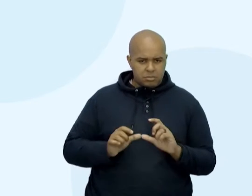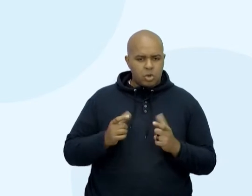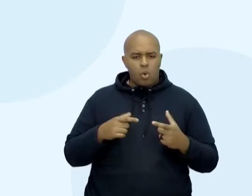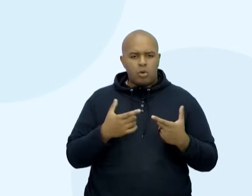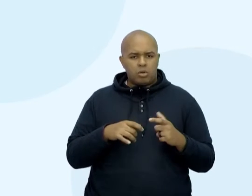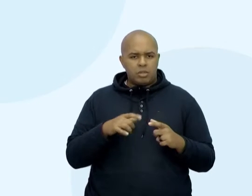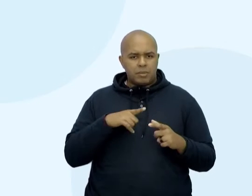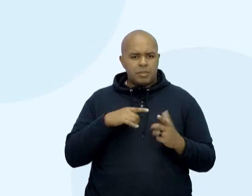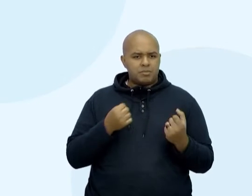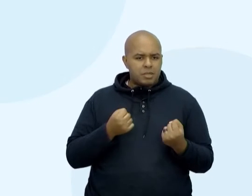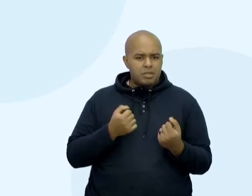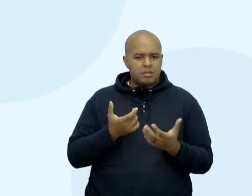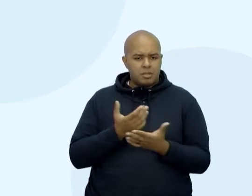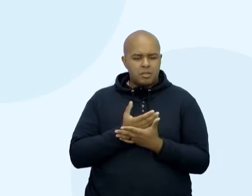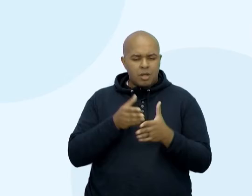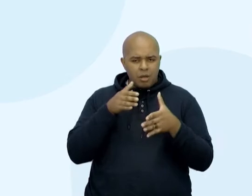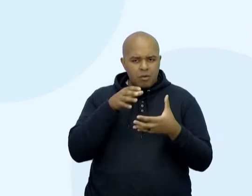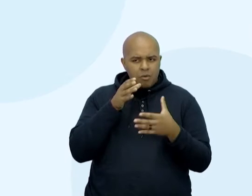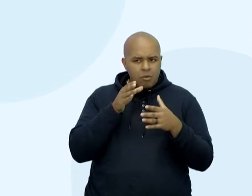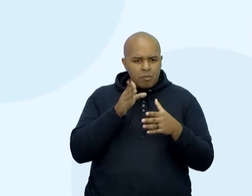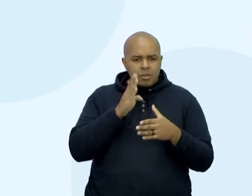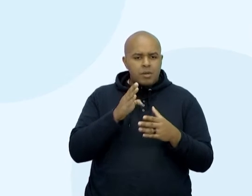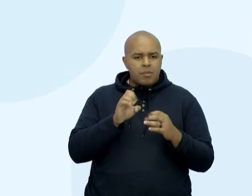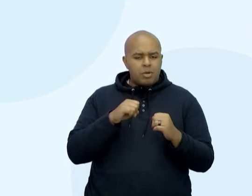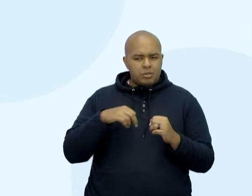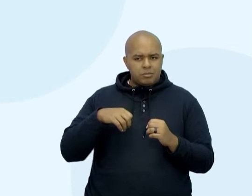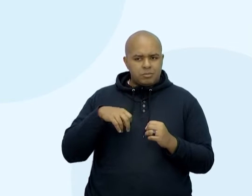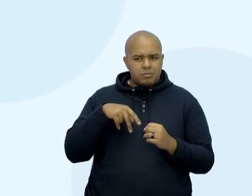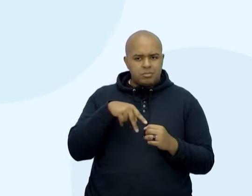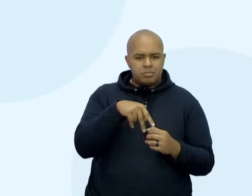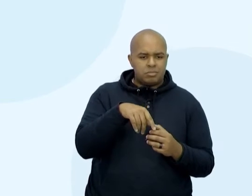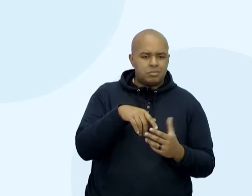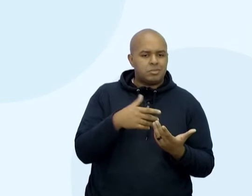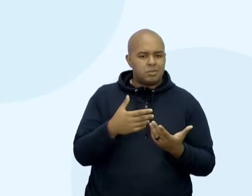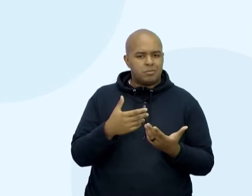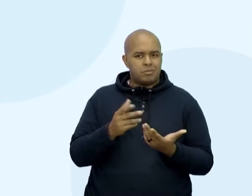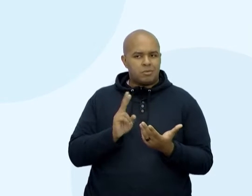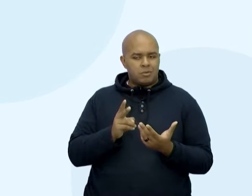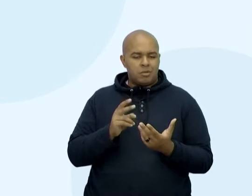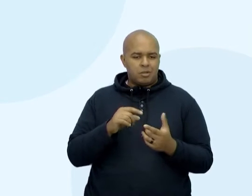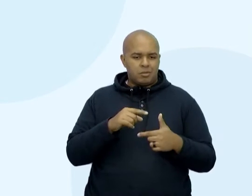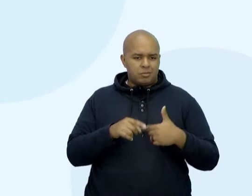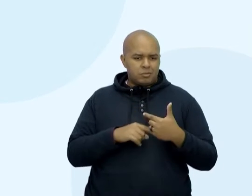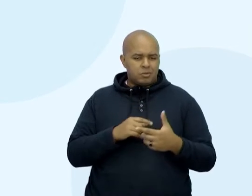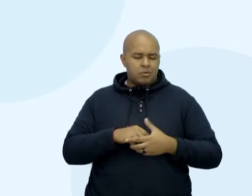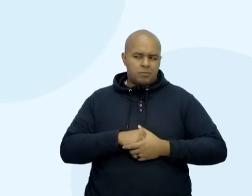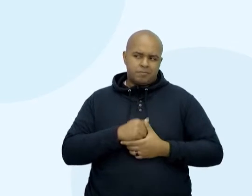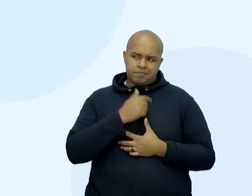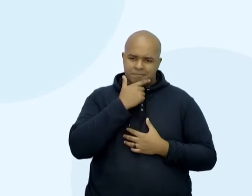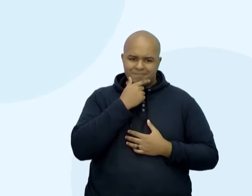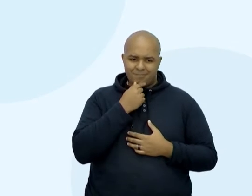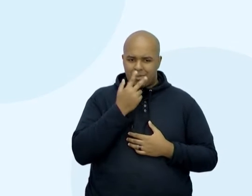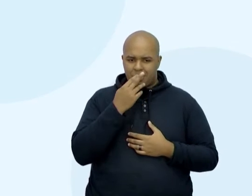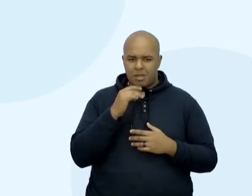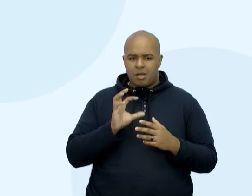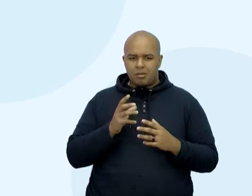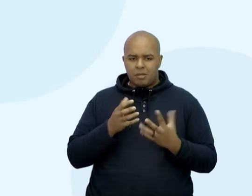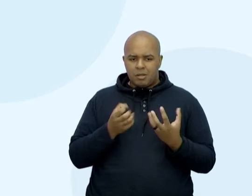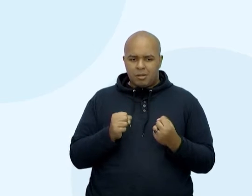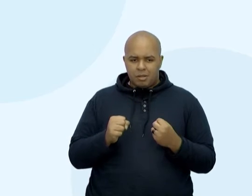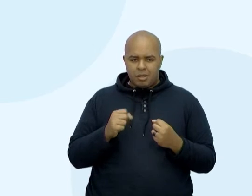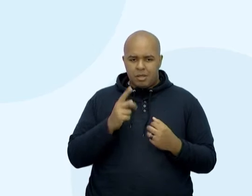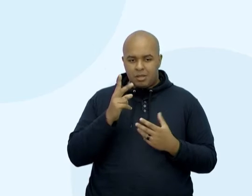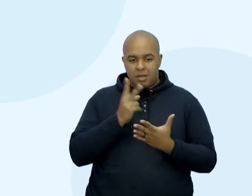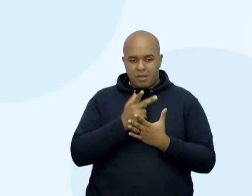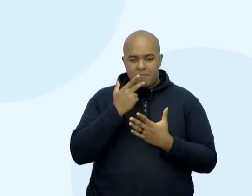que está a concentração de massa que pode deslocar o corpo e aí sim ele rotacionar? Olha, se está concentrando massa, eu sempre